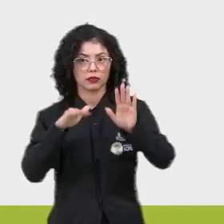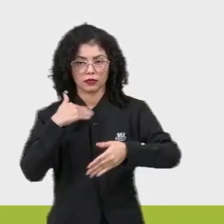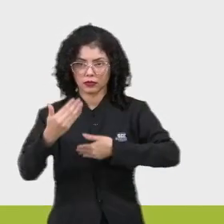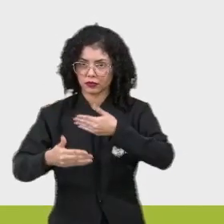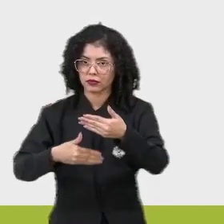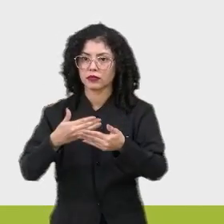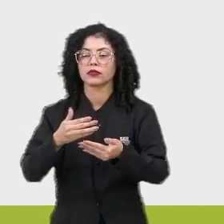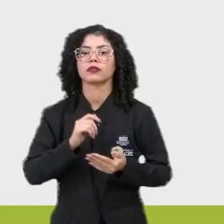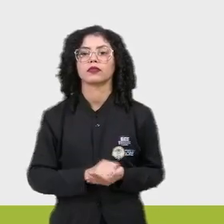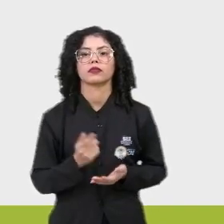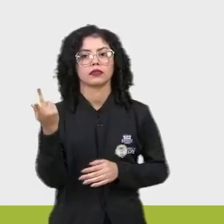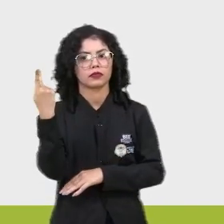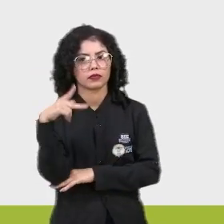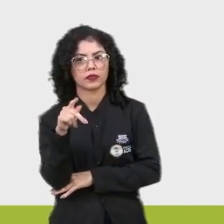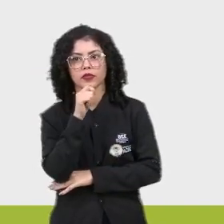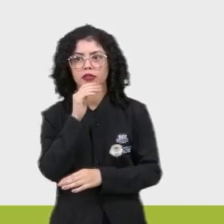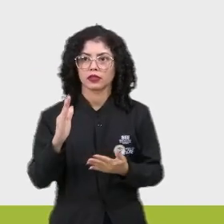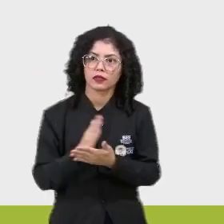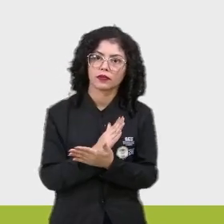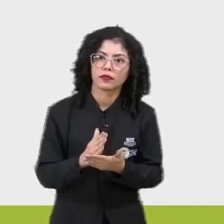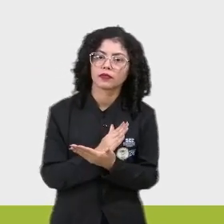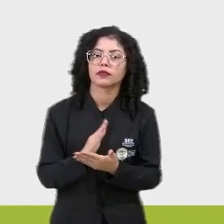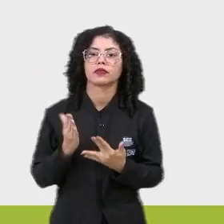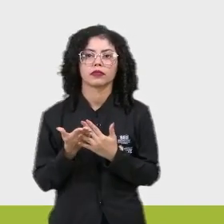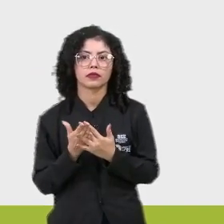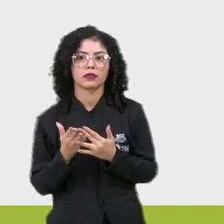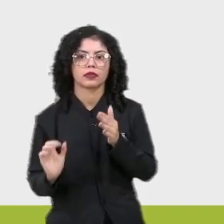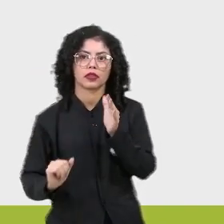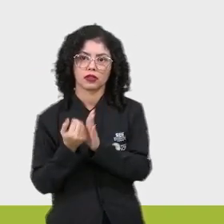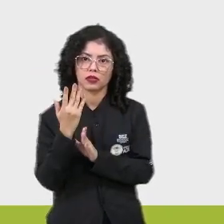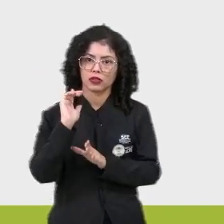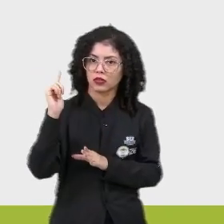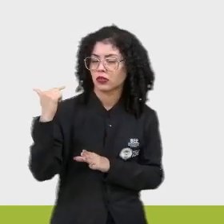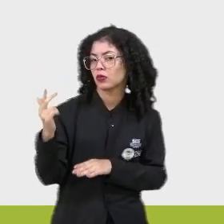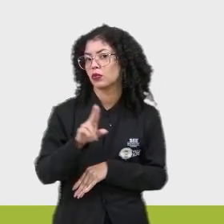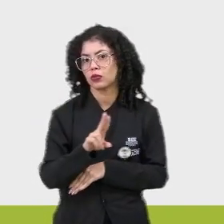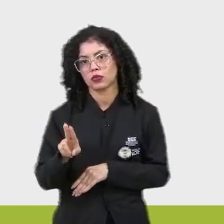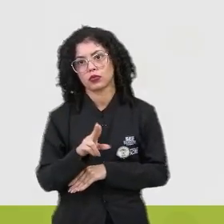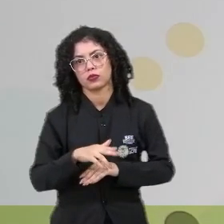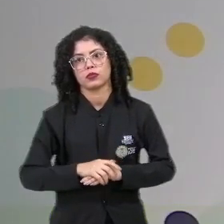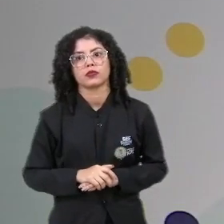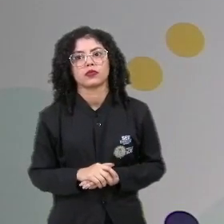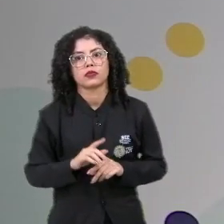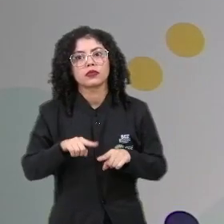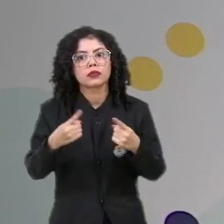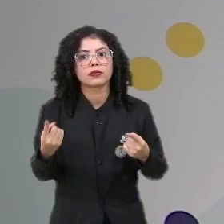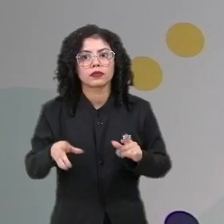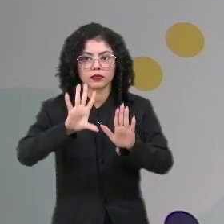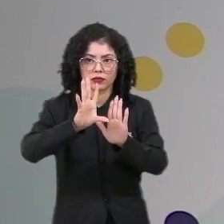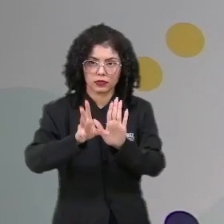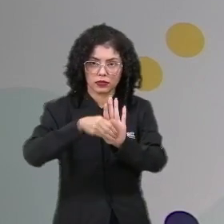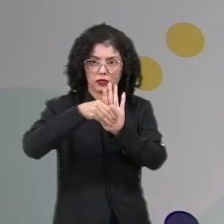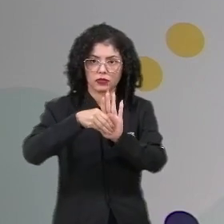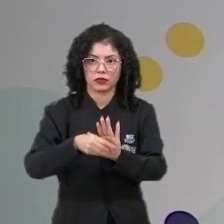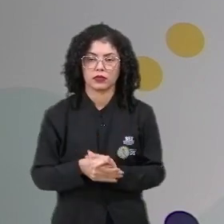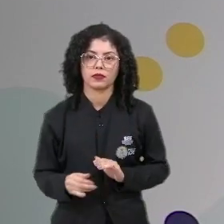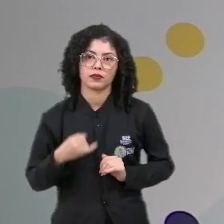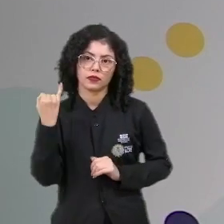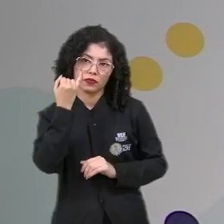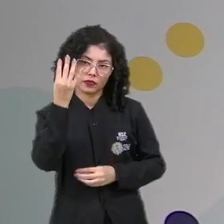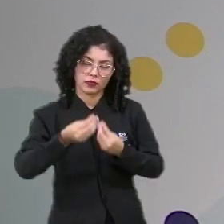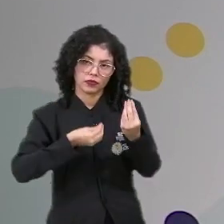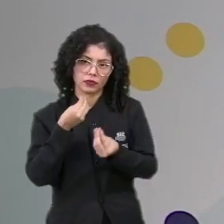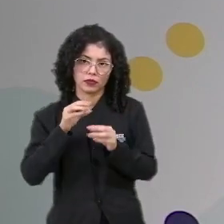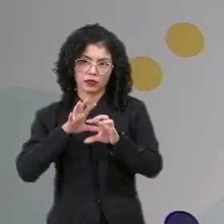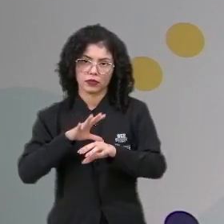durante todos esses períodos, alguns intervalos, surgiram outros nomes, mas eles não foram tão